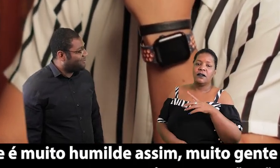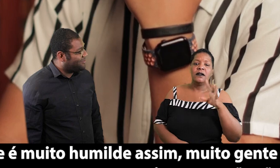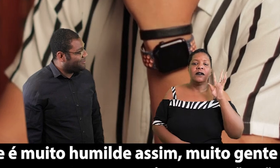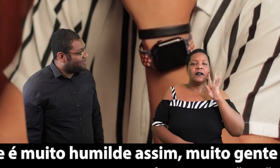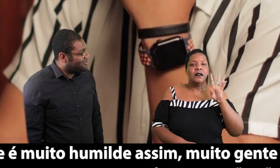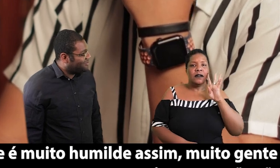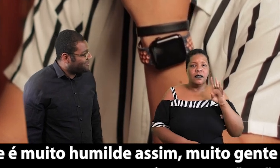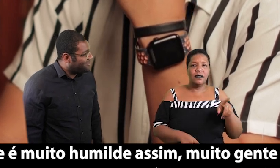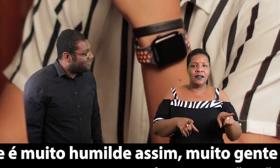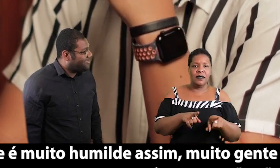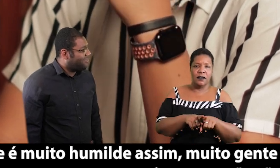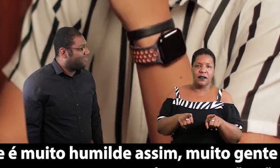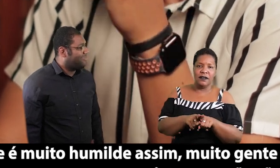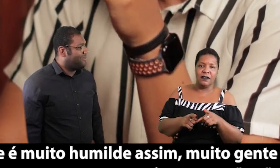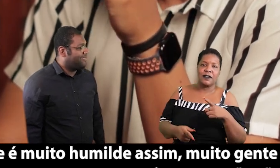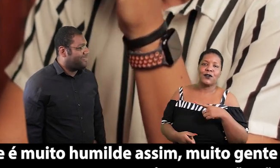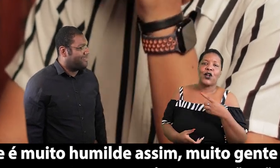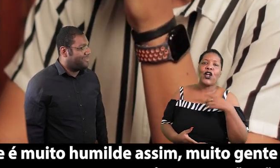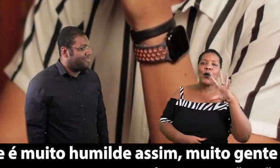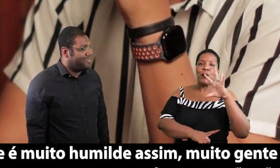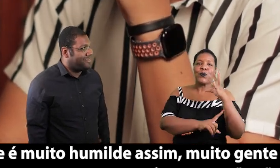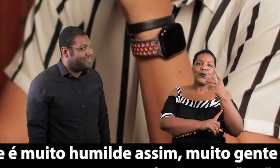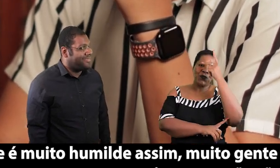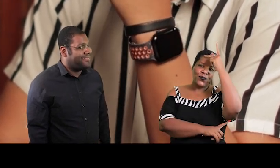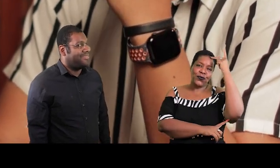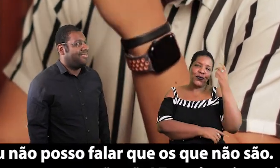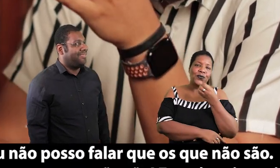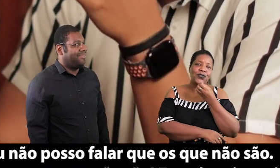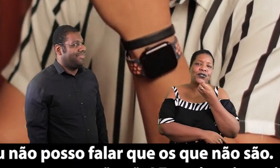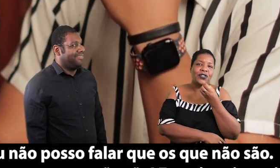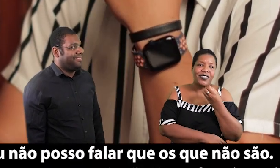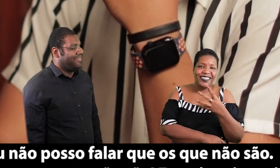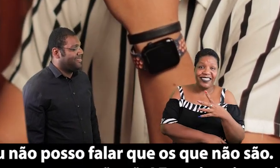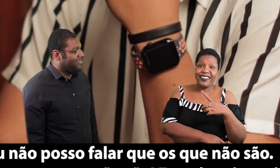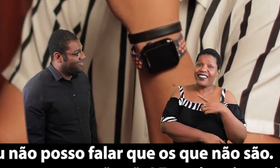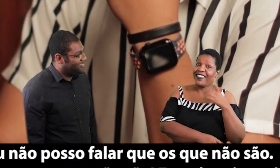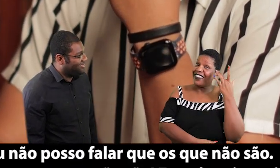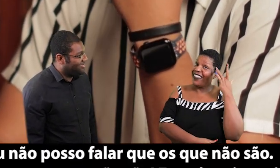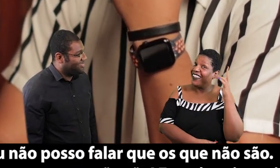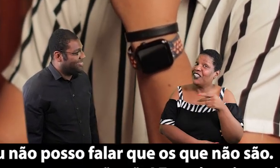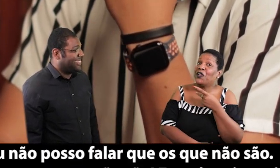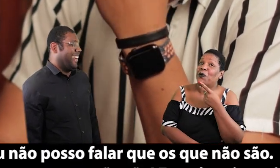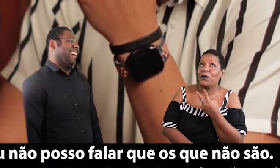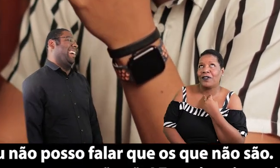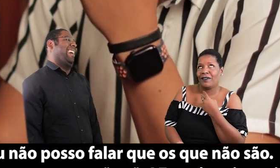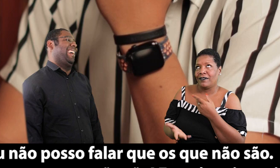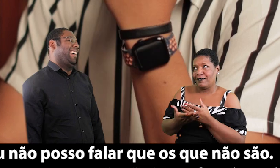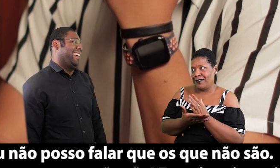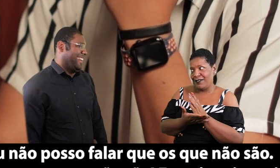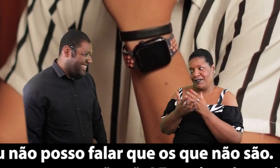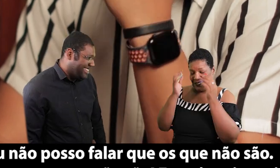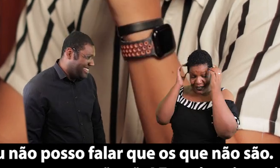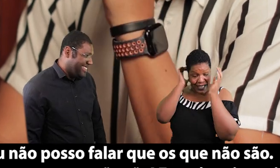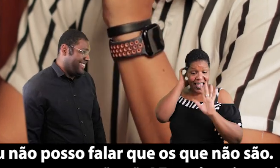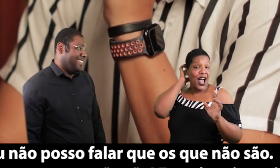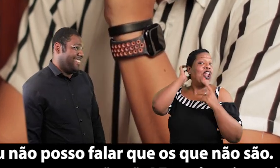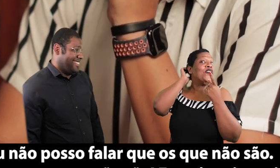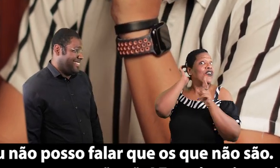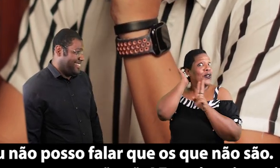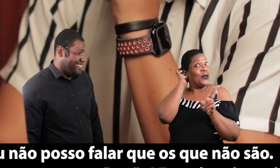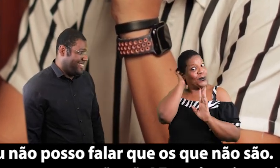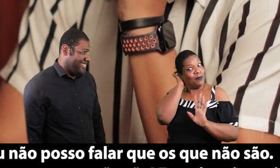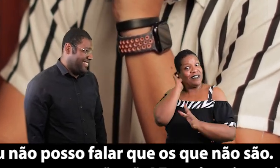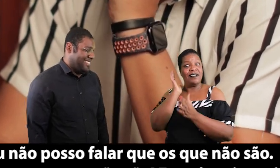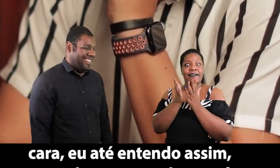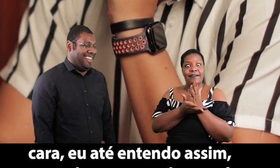muito gente boa, né? Porque tem uns artistas que não são. Eu não posso falar os que não são, mas tem uns que não são. E